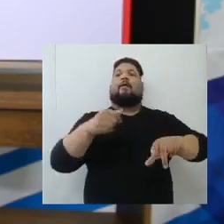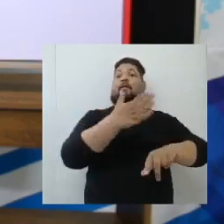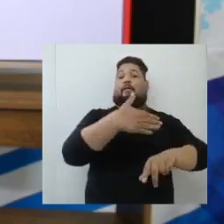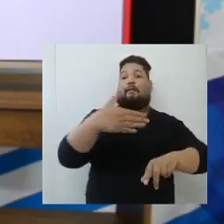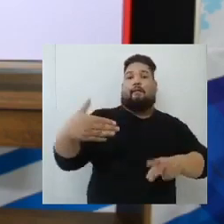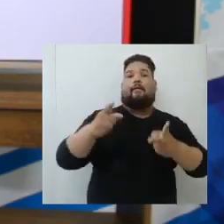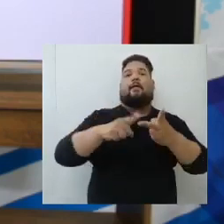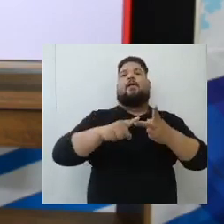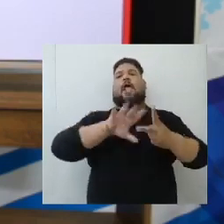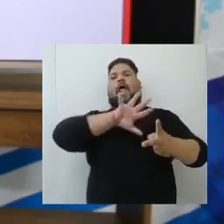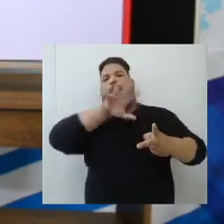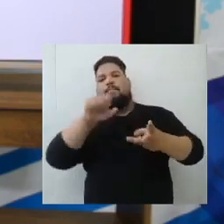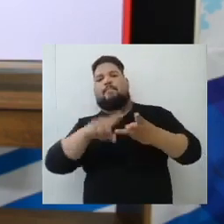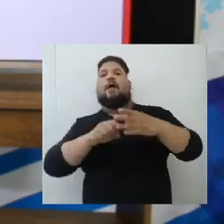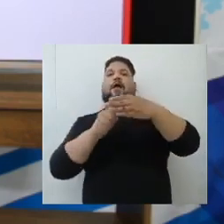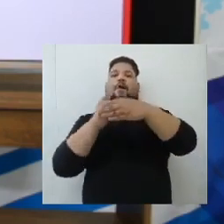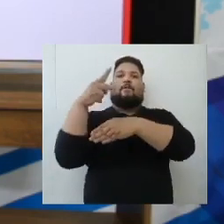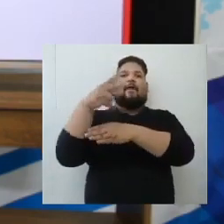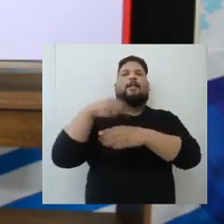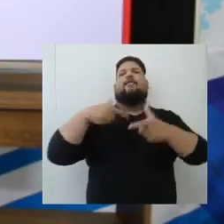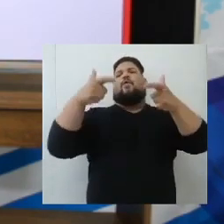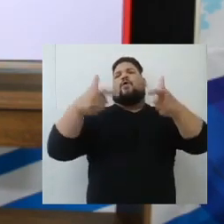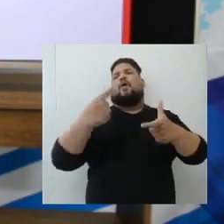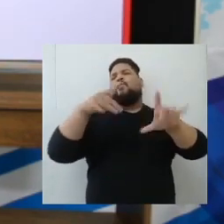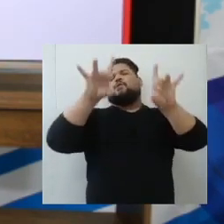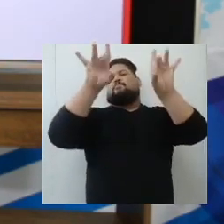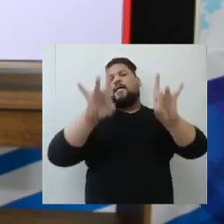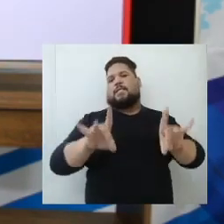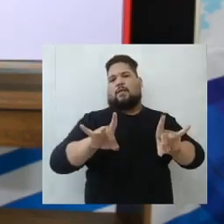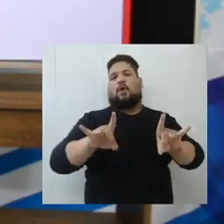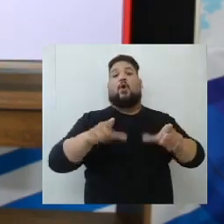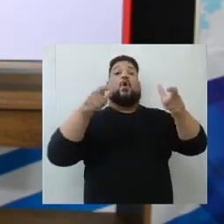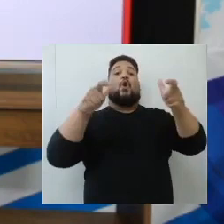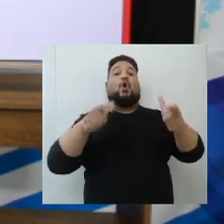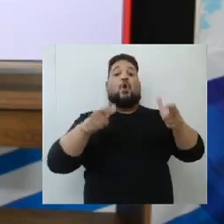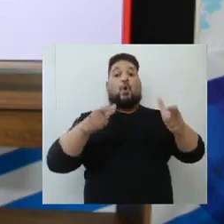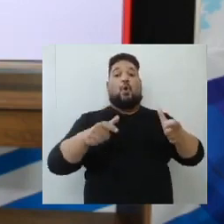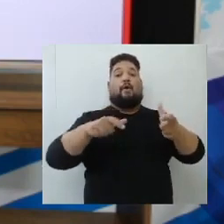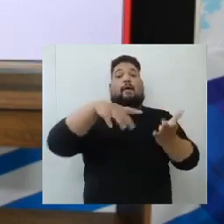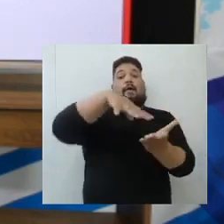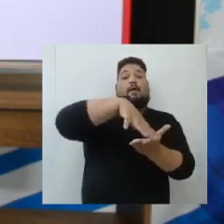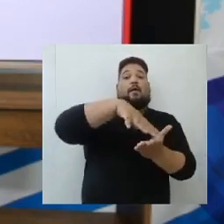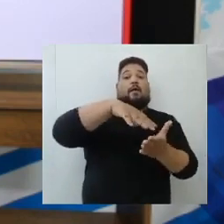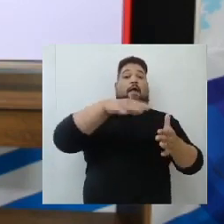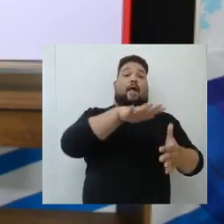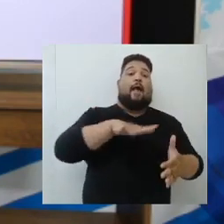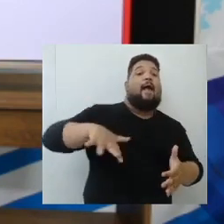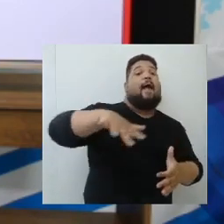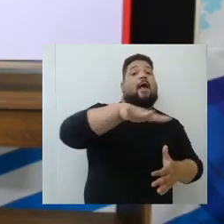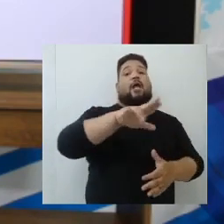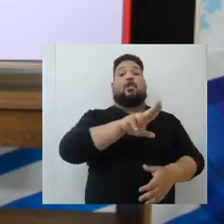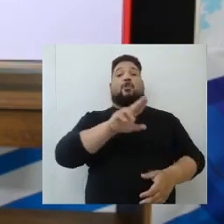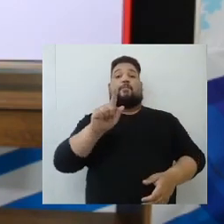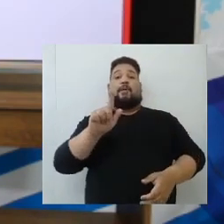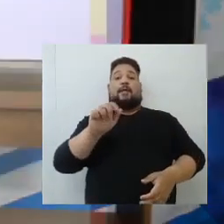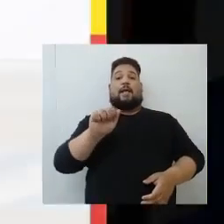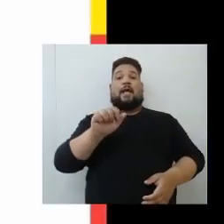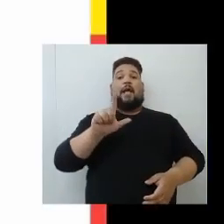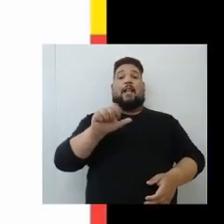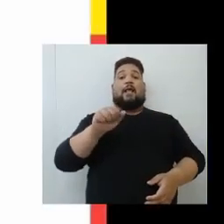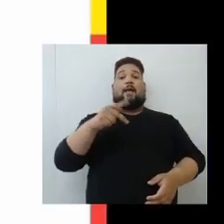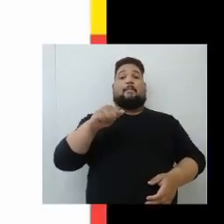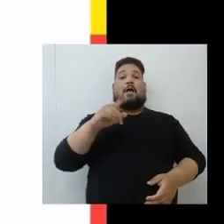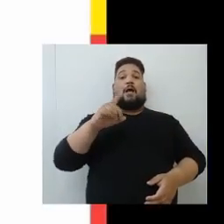vegetais, e se encantou com um lugar em especial, o arquipélago de Galápagos, lá no atual